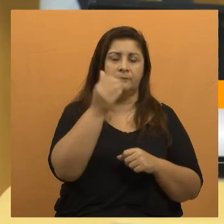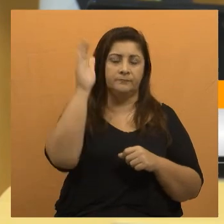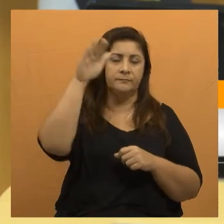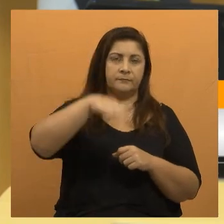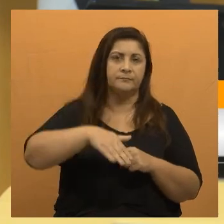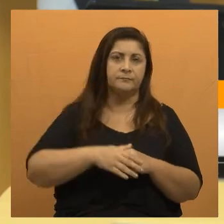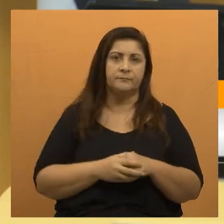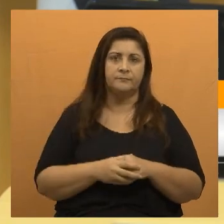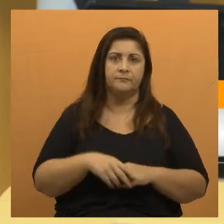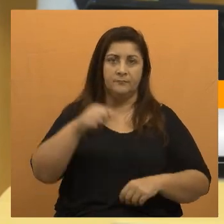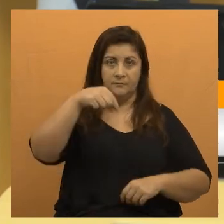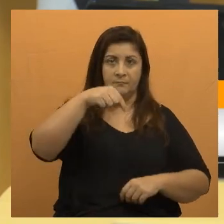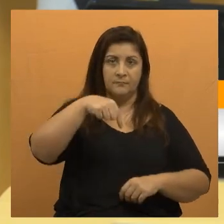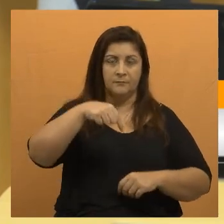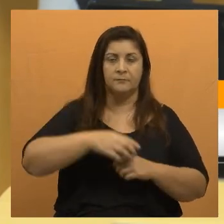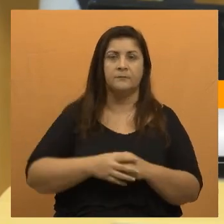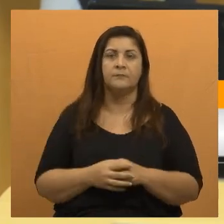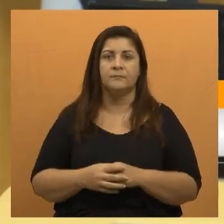nesse local.